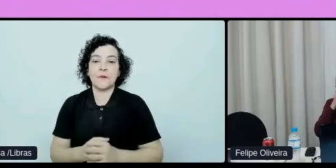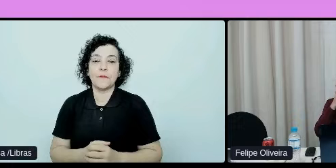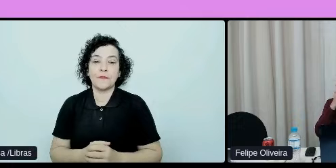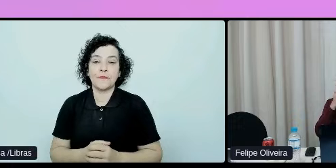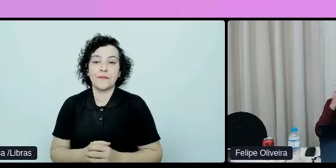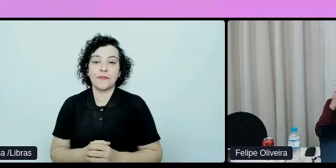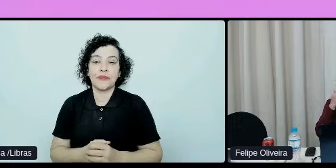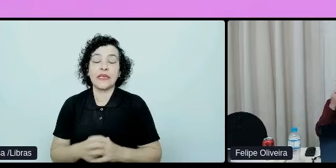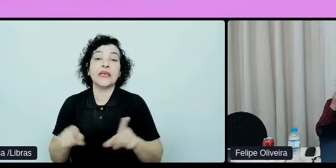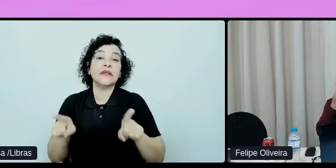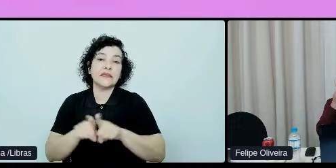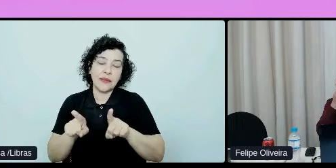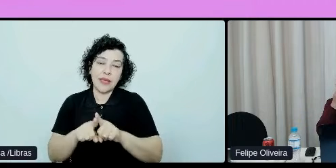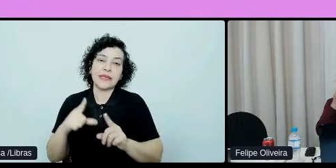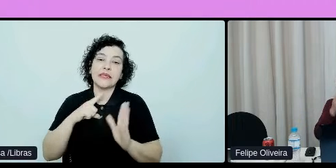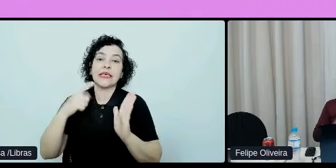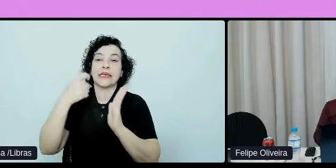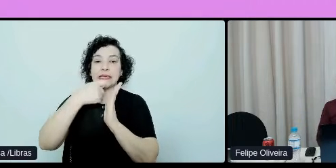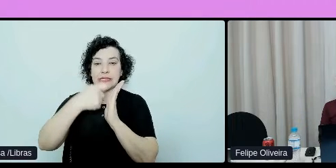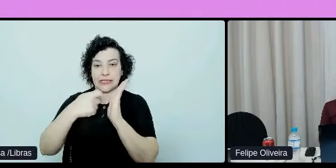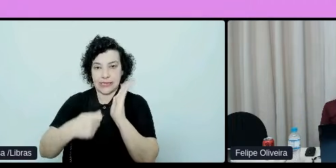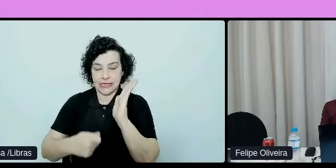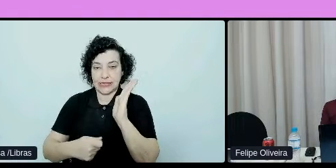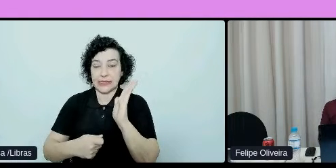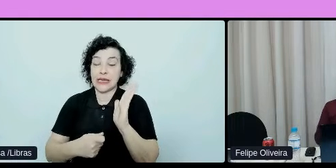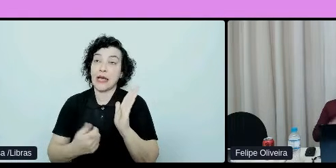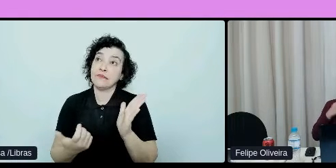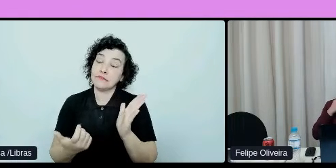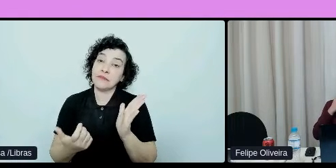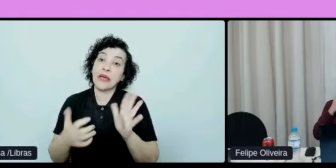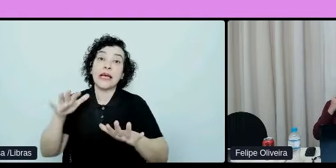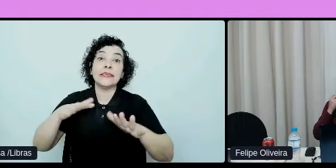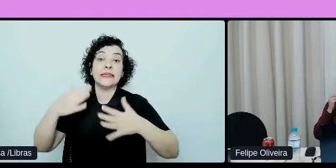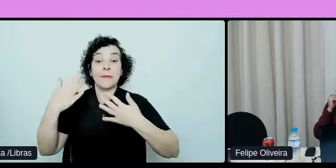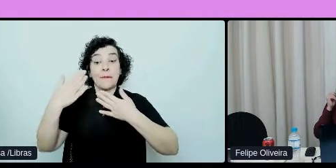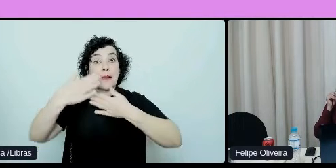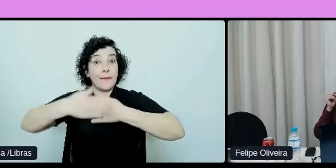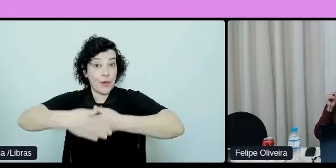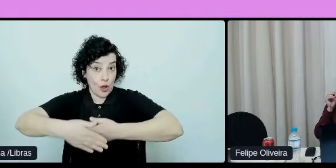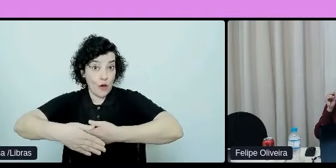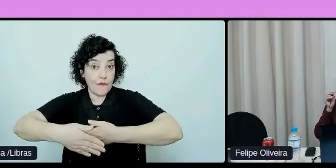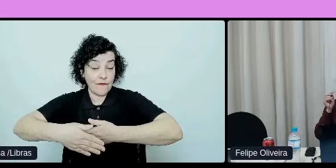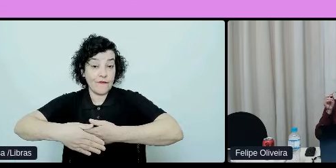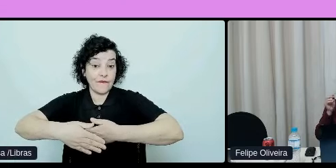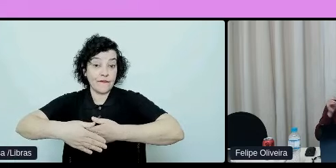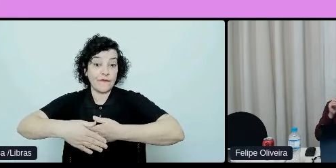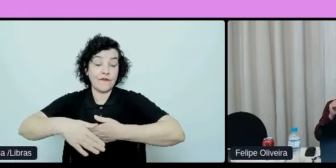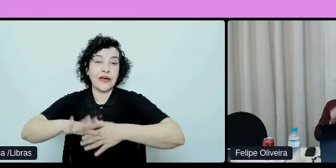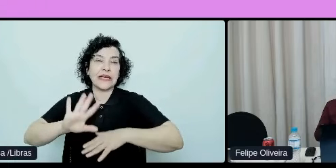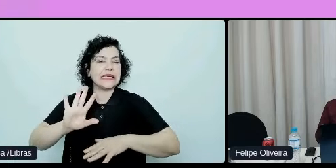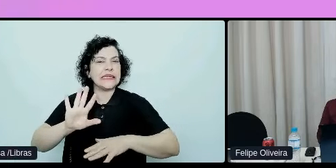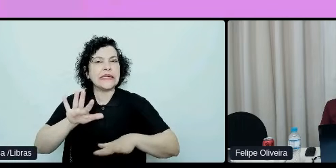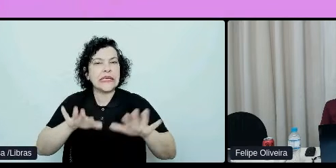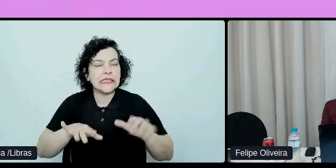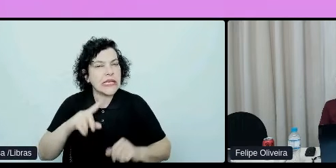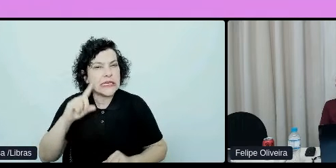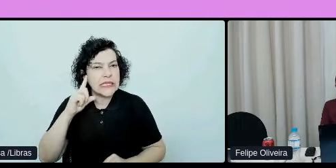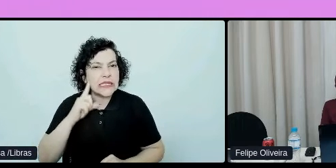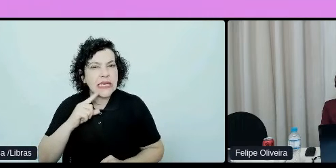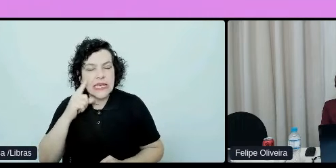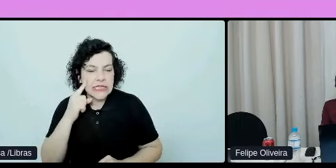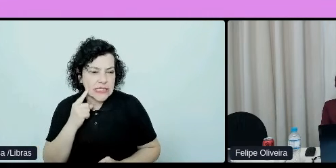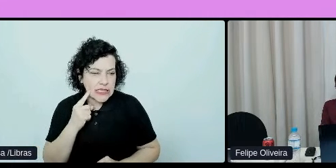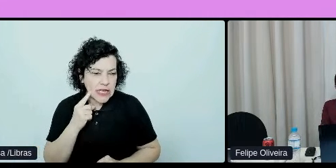entra na parte escrita também. Então, por exemplo, se tem uma prova e naquela questão tem alguma frase